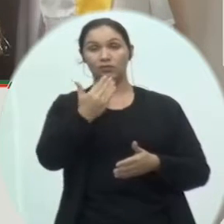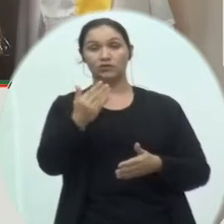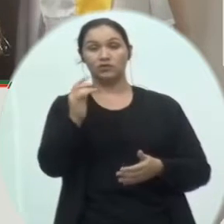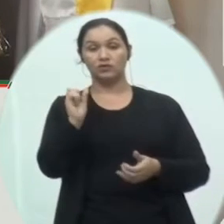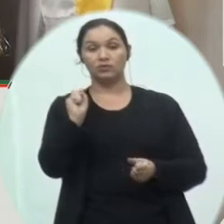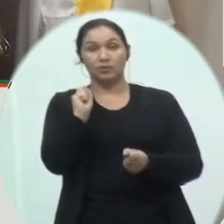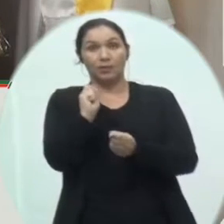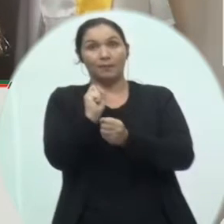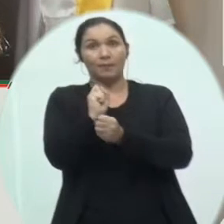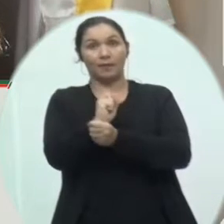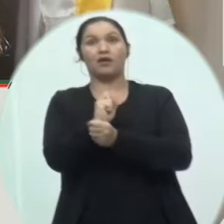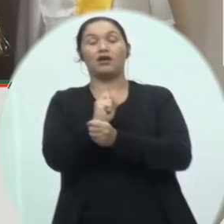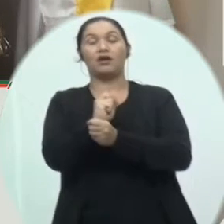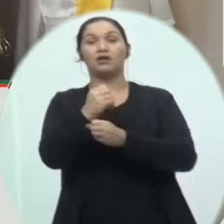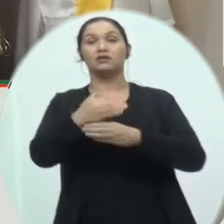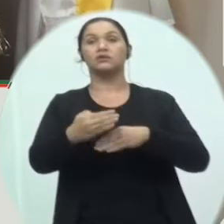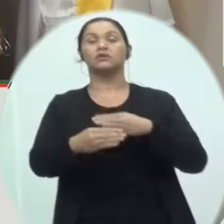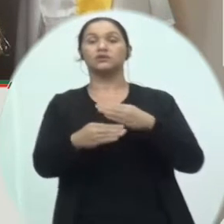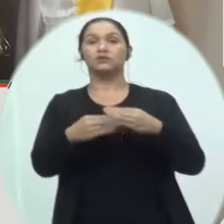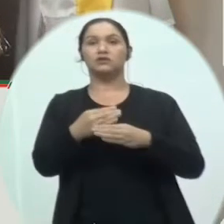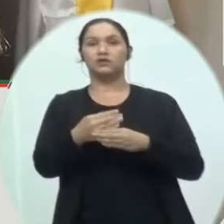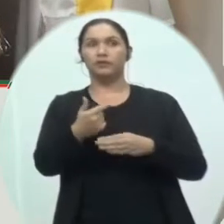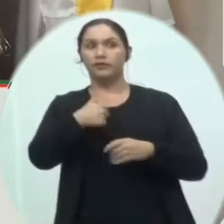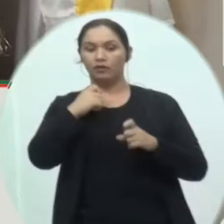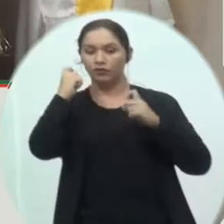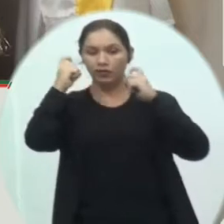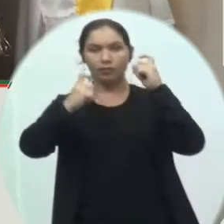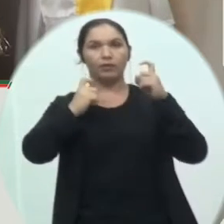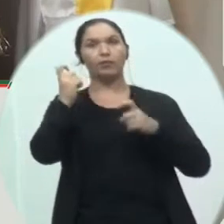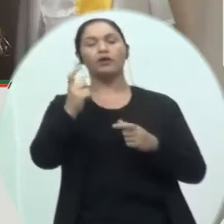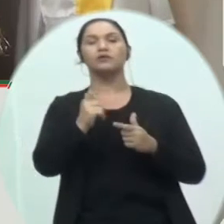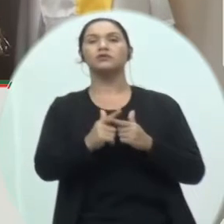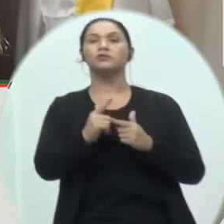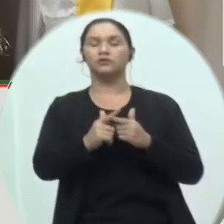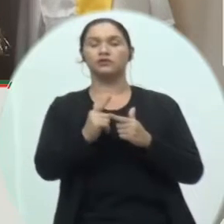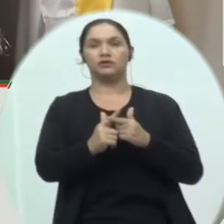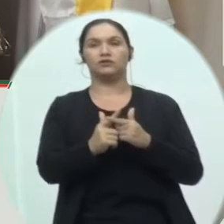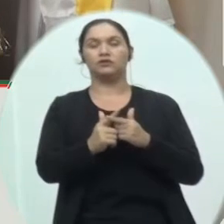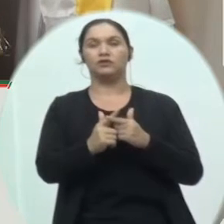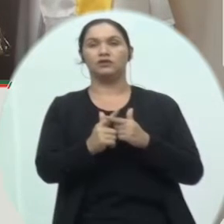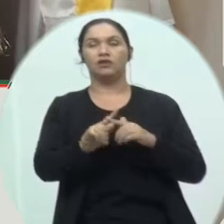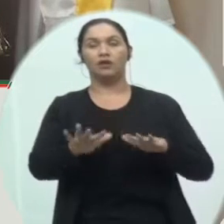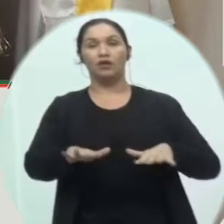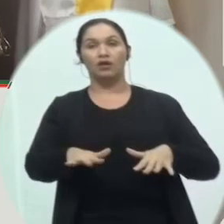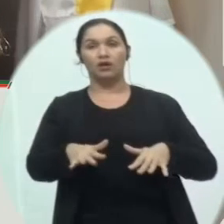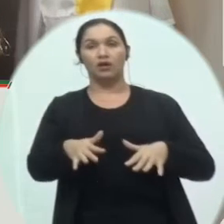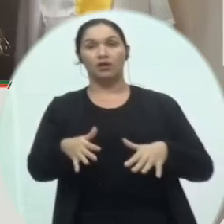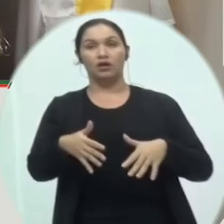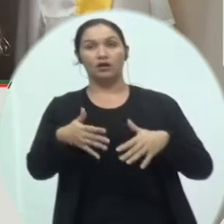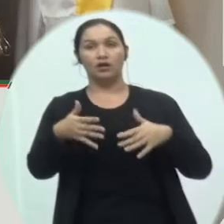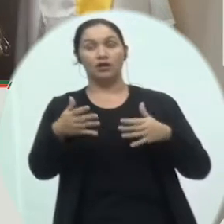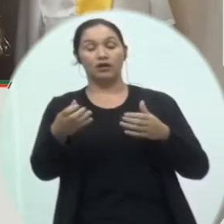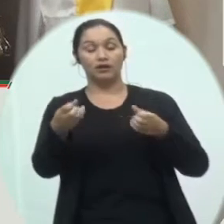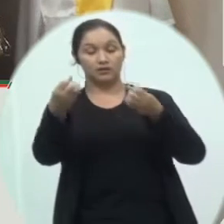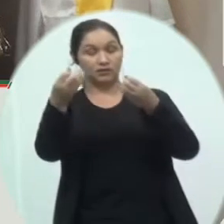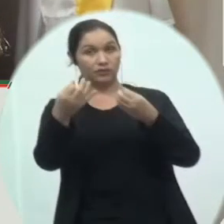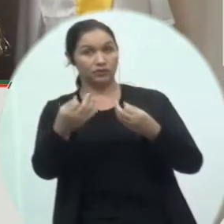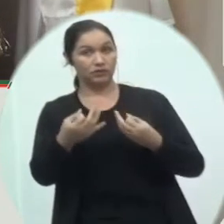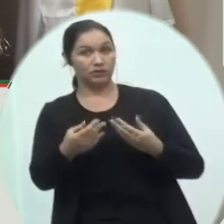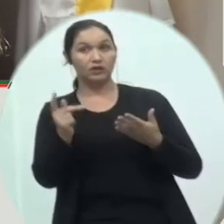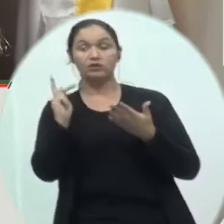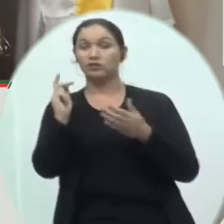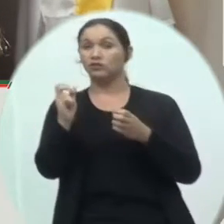muito preocupado e mais preocupado ainda, porque ali na apurando várias eventuais ilegalidades, logicamente, né?